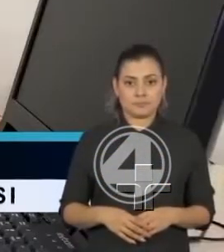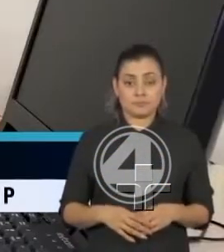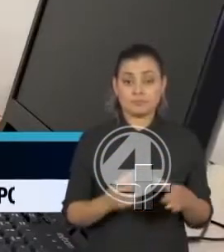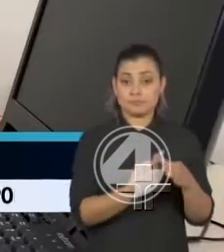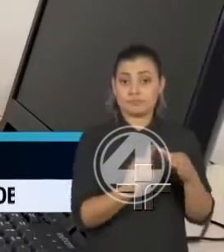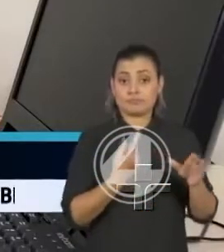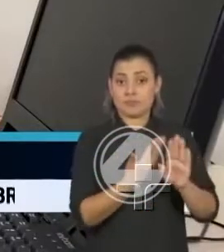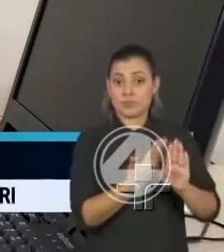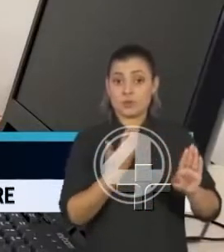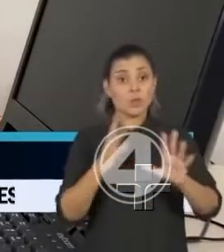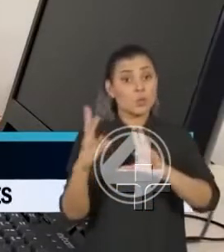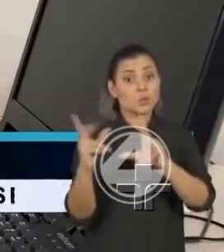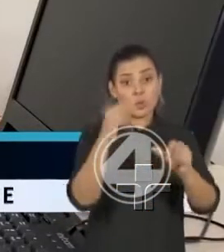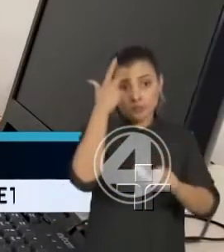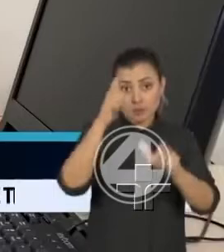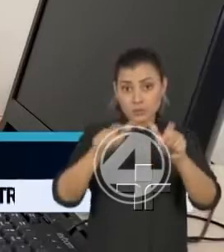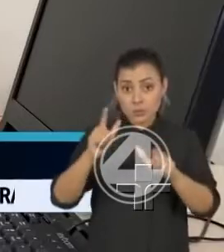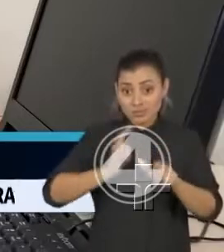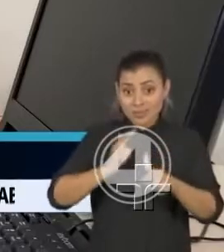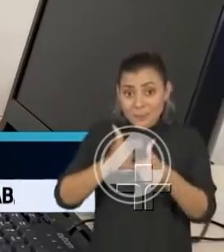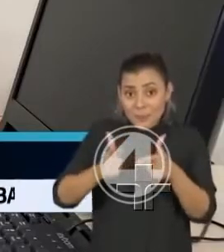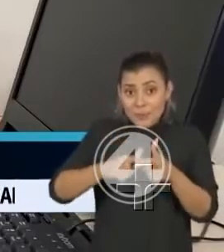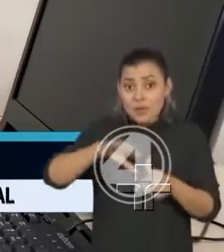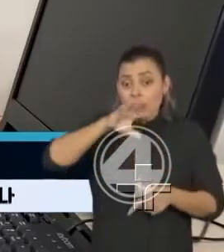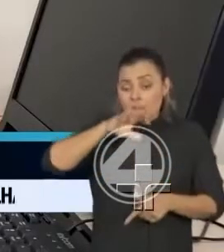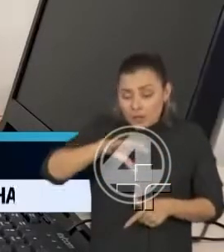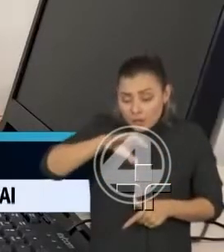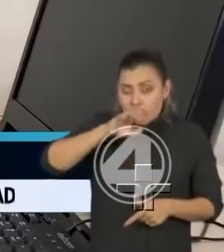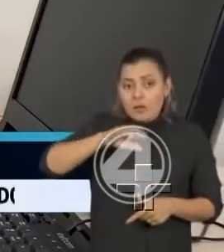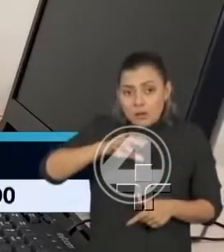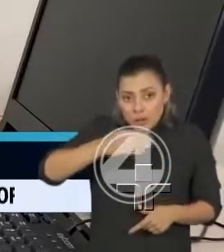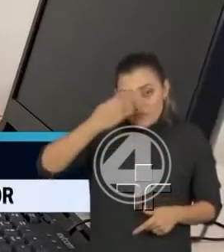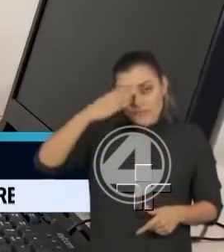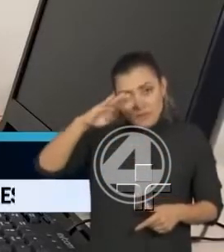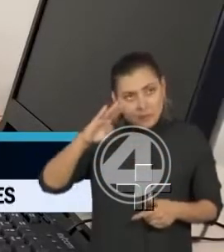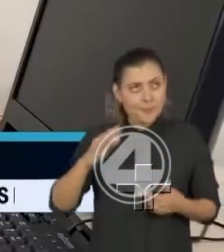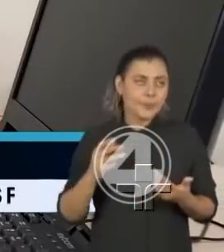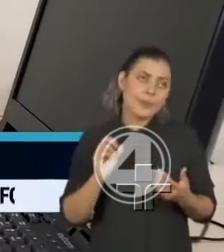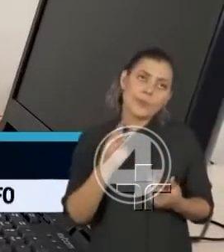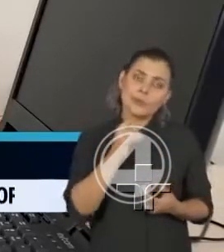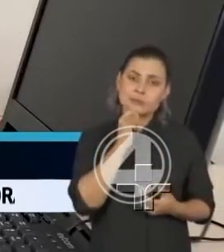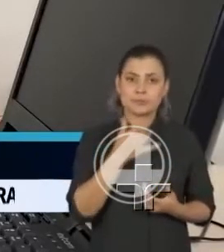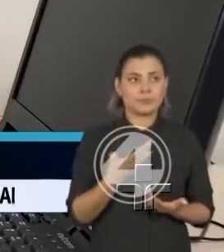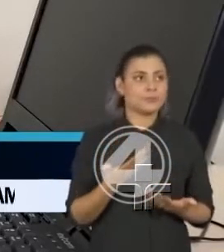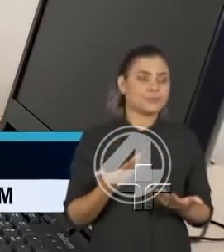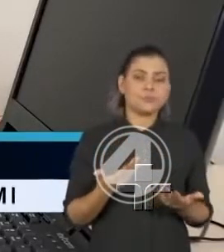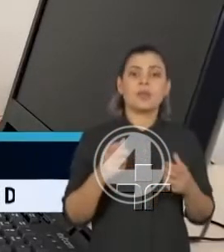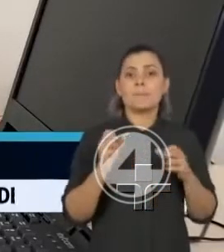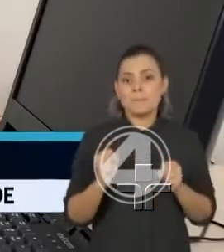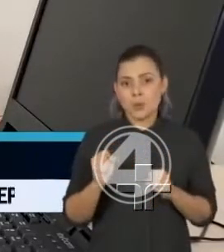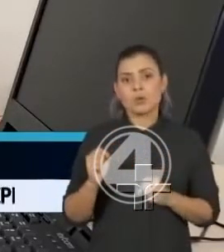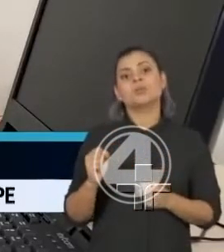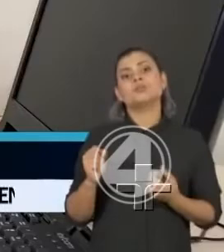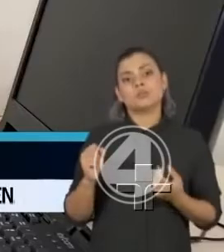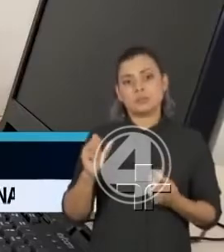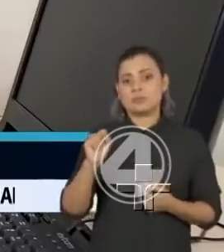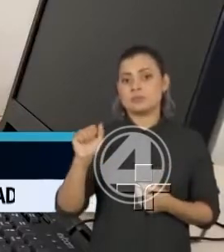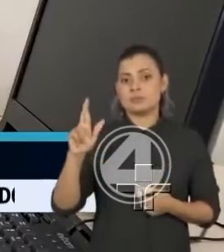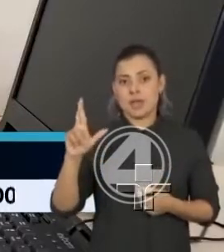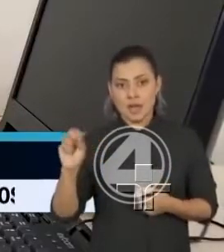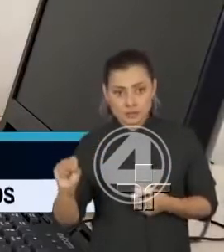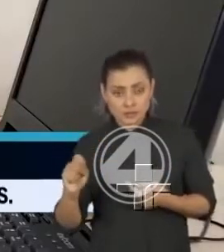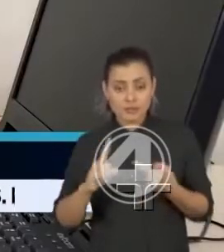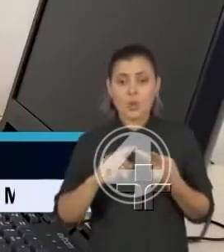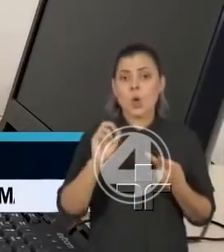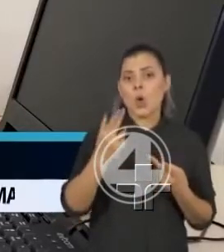todo mundo que tiver com sintoma respiratório independente de ser o sasuke of 2 que é o